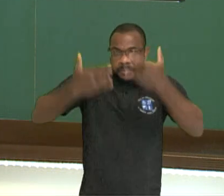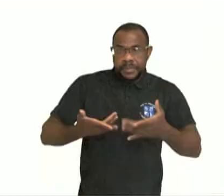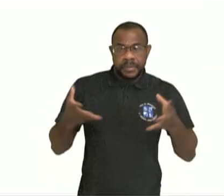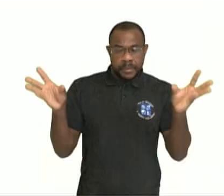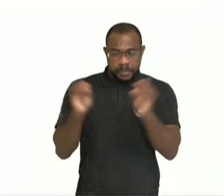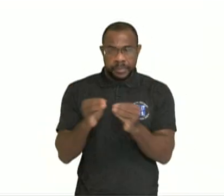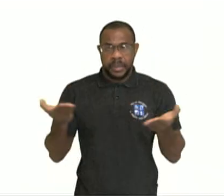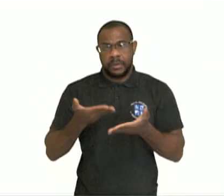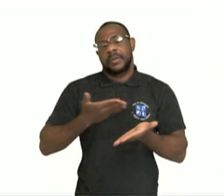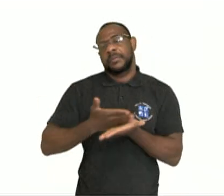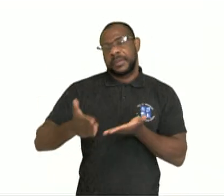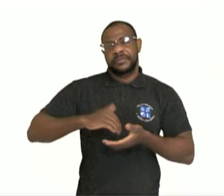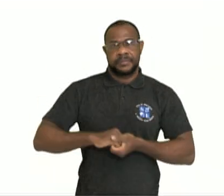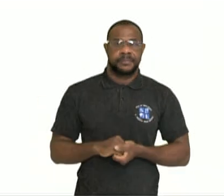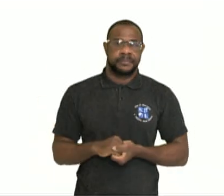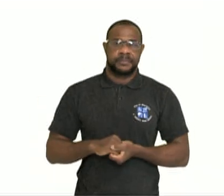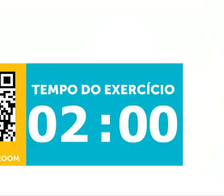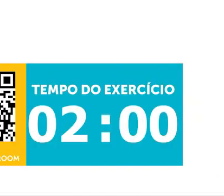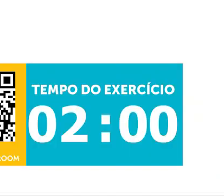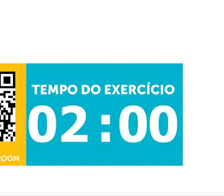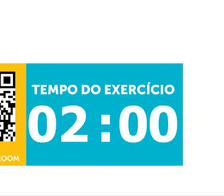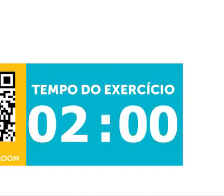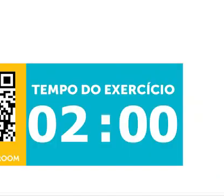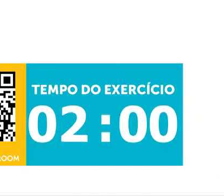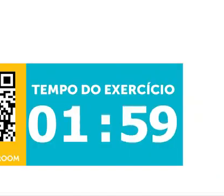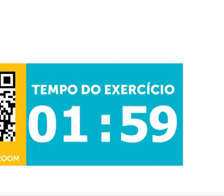exemplificação. Comece.